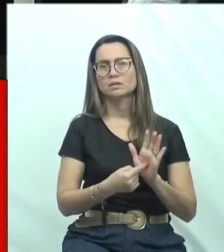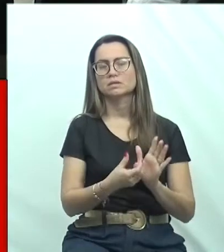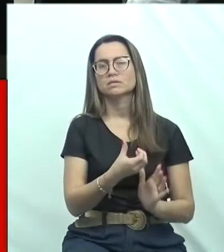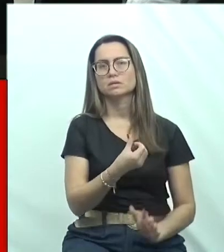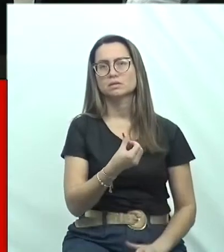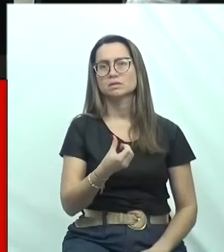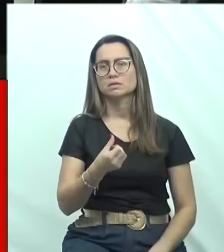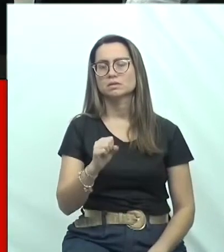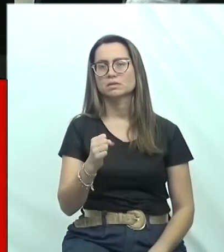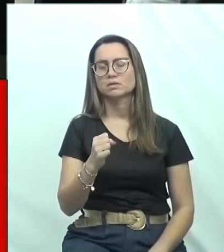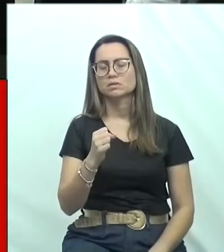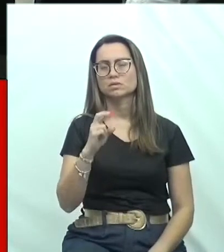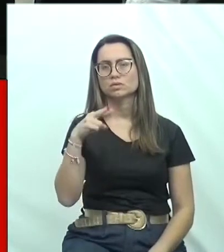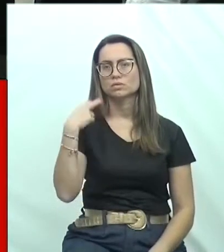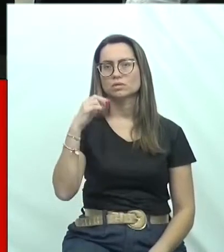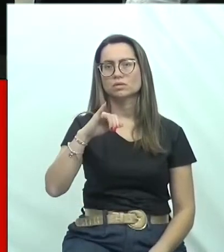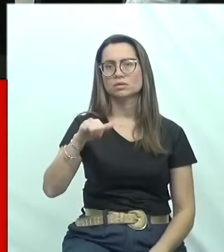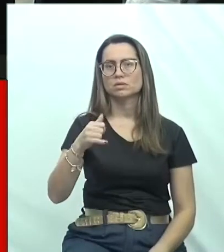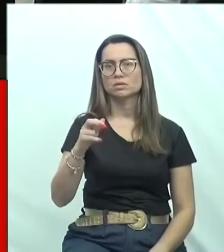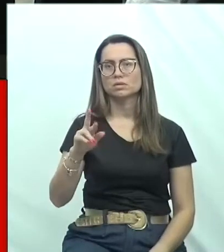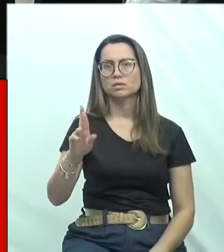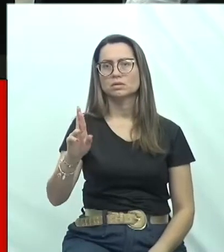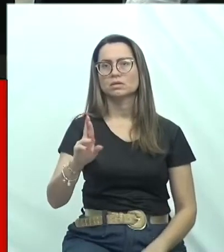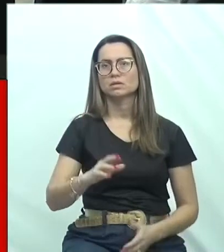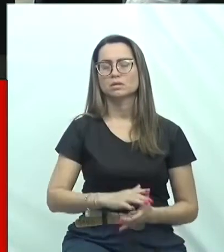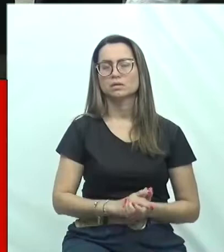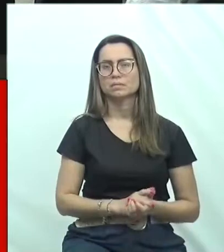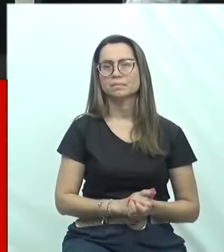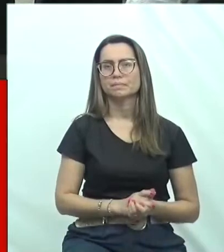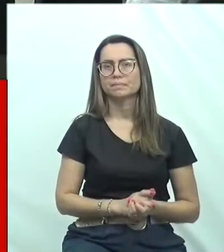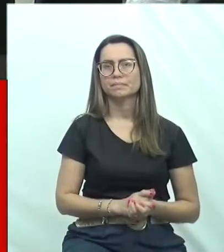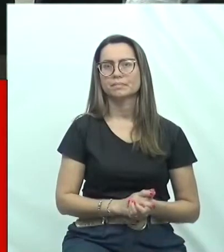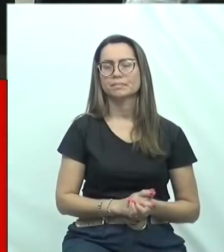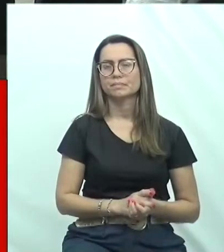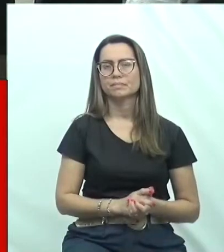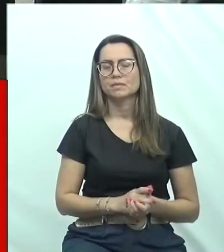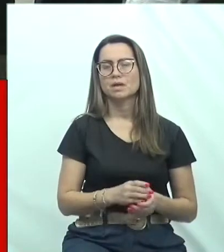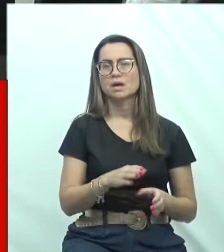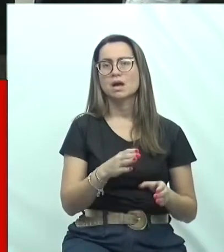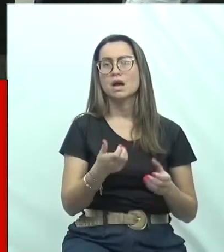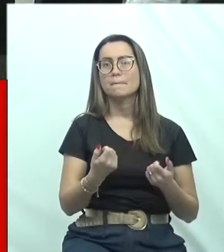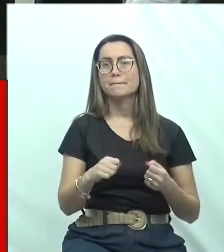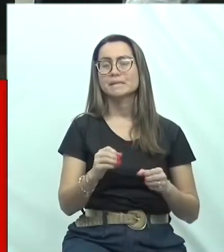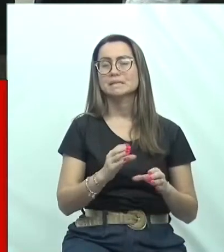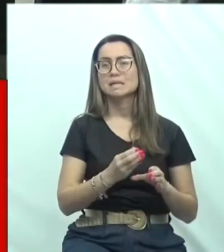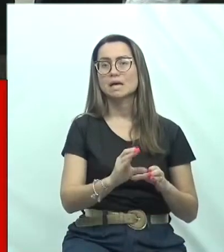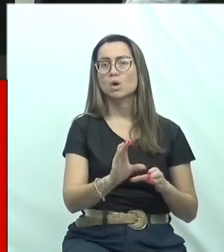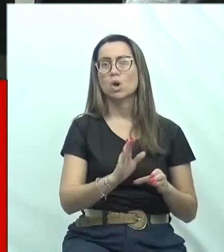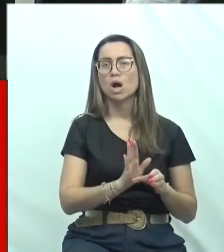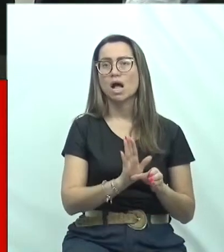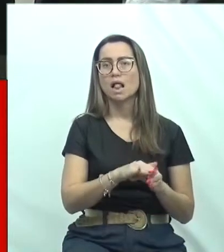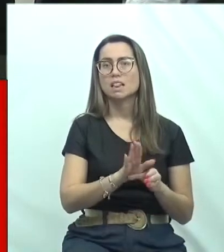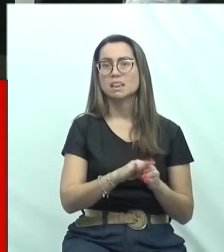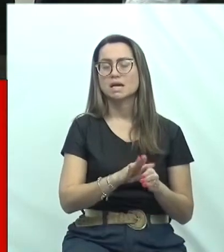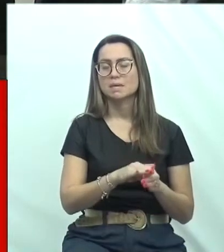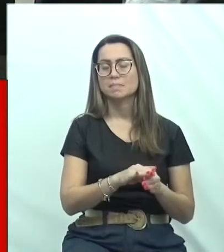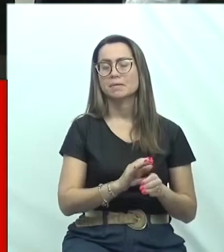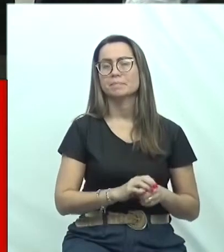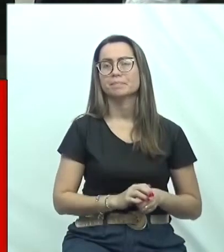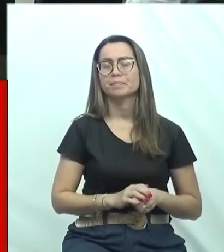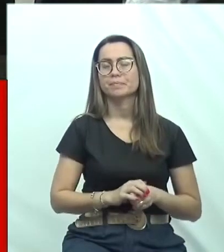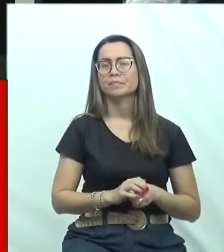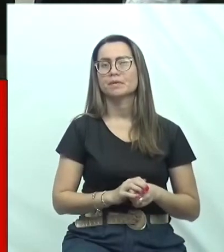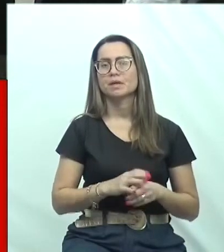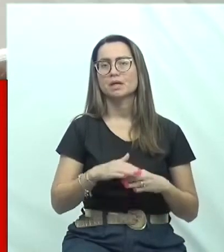668/2022, de autoria do vereador Jair Augusto Alexandre. Colocação de tampa de boca de lobo localizado na rua Clarinda Miglioli de Luca,